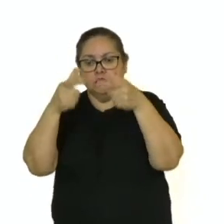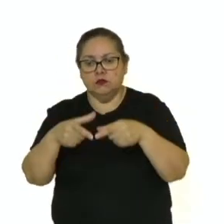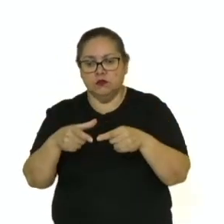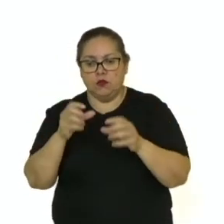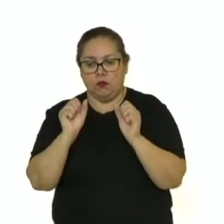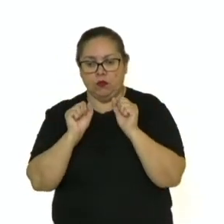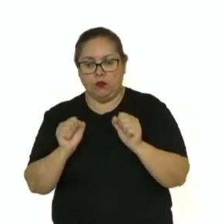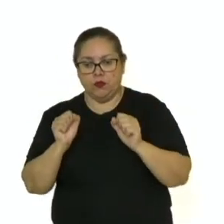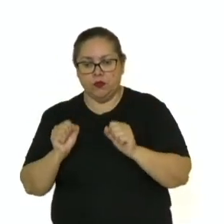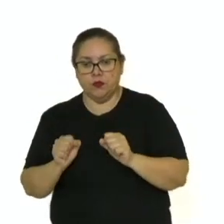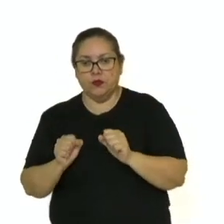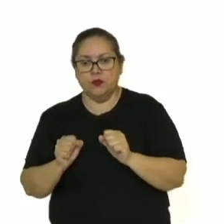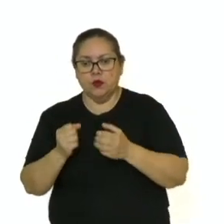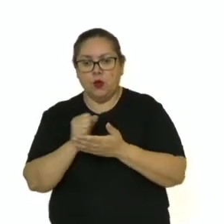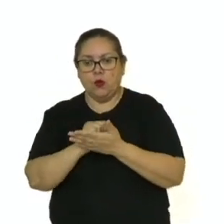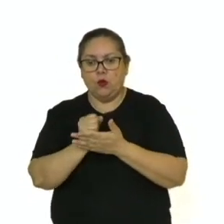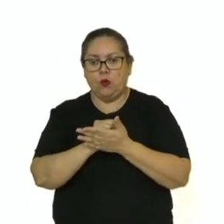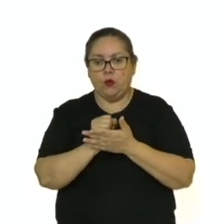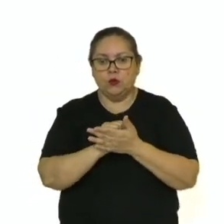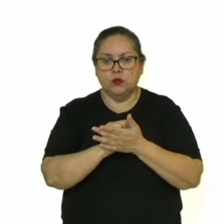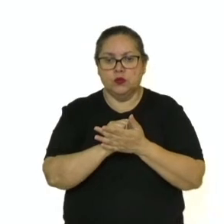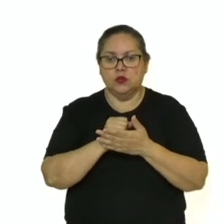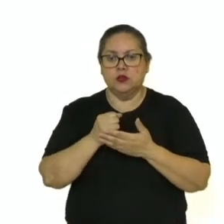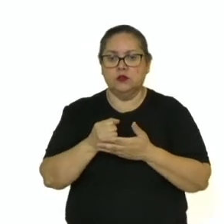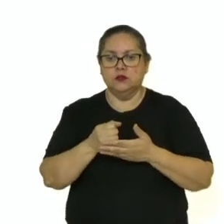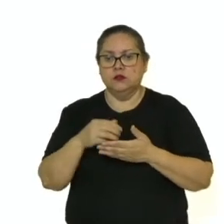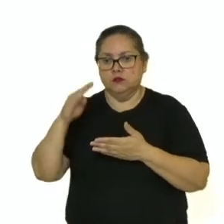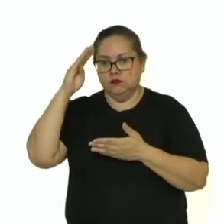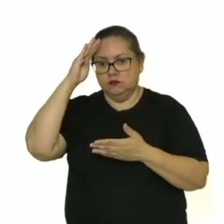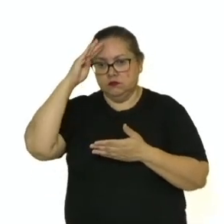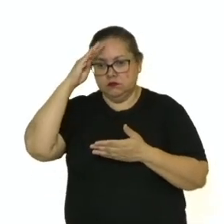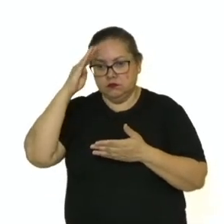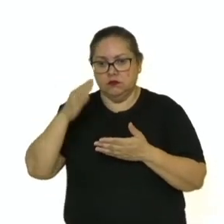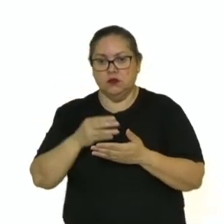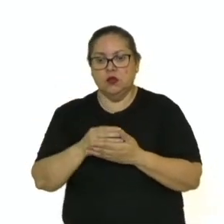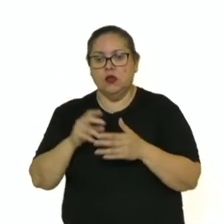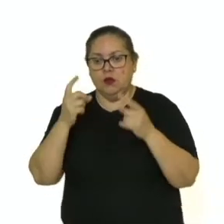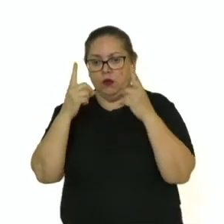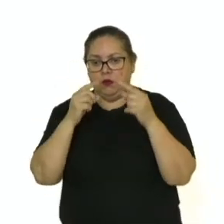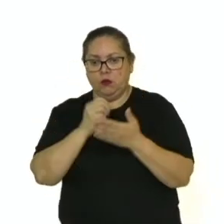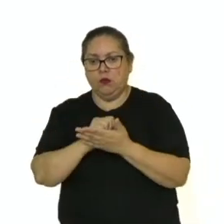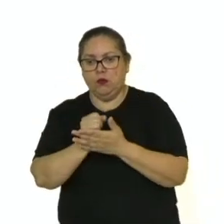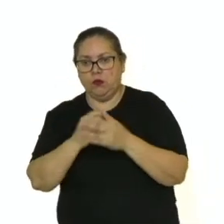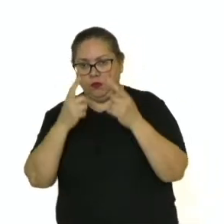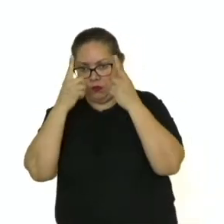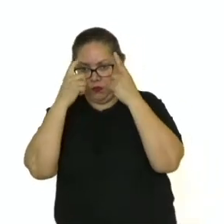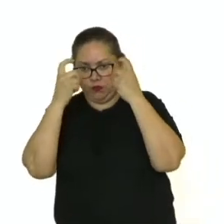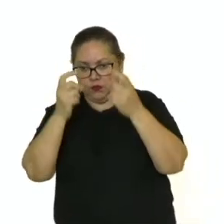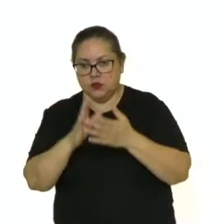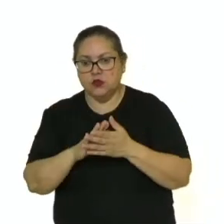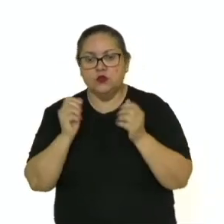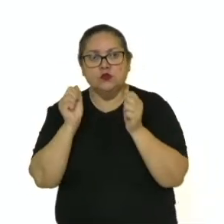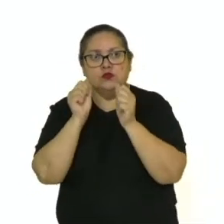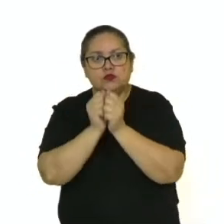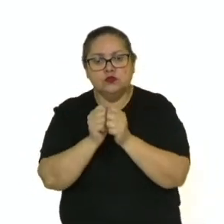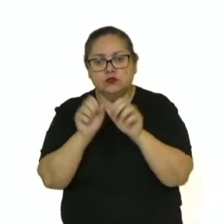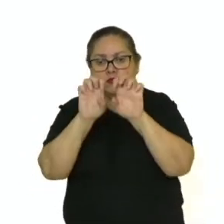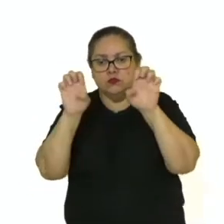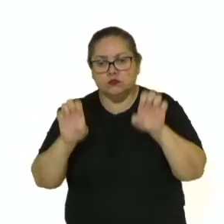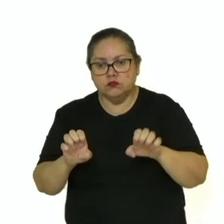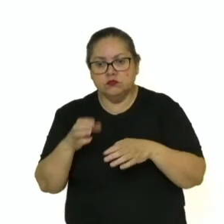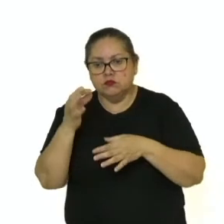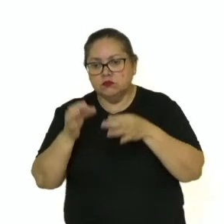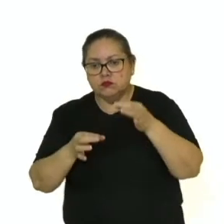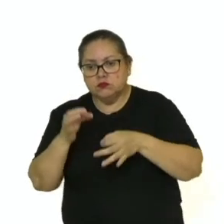poder, o controle das forças armadas e o monopólio da violência, junto com a elaboração da estrutura jurídica e